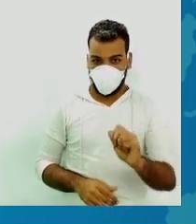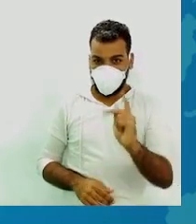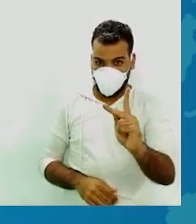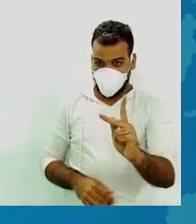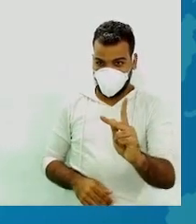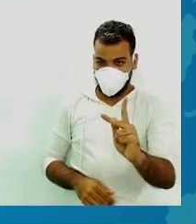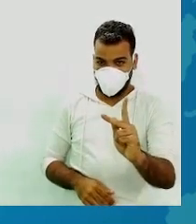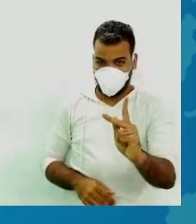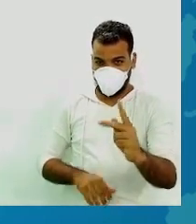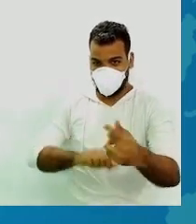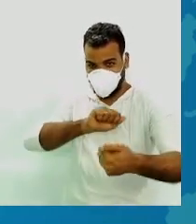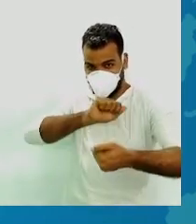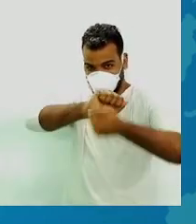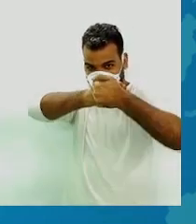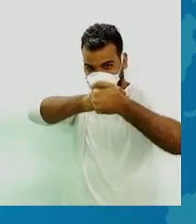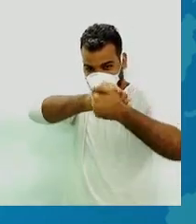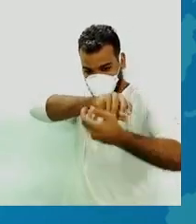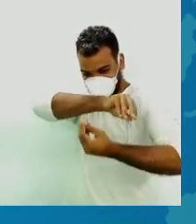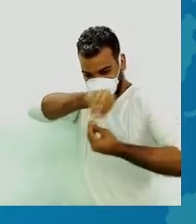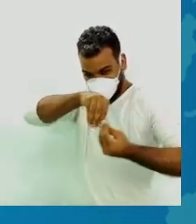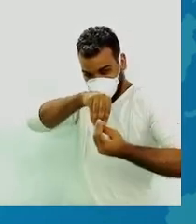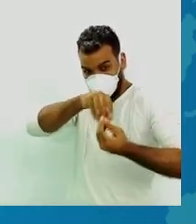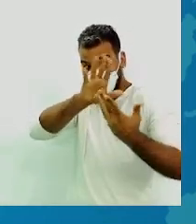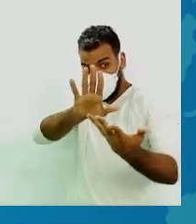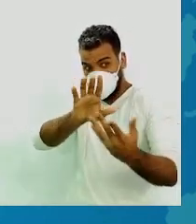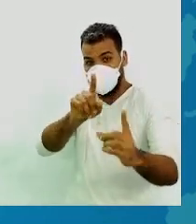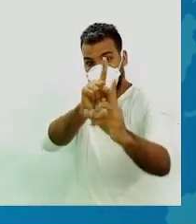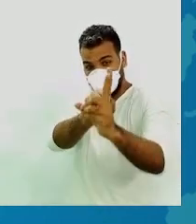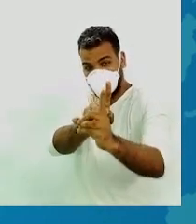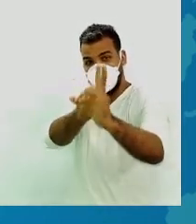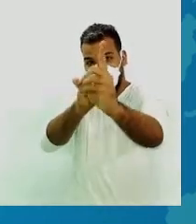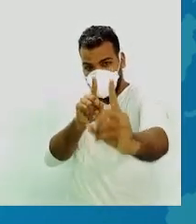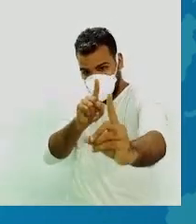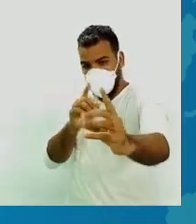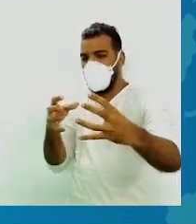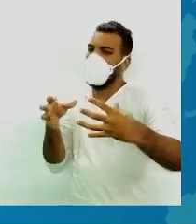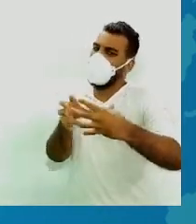galera! Estamos juntos, misturados, porém não